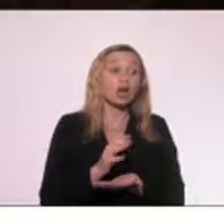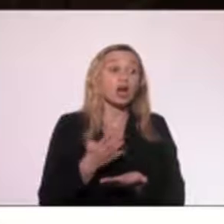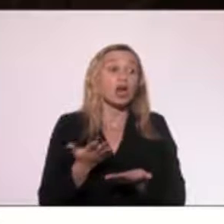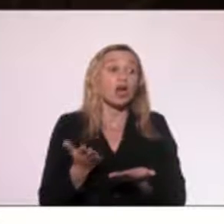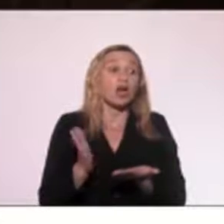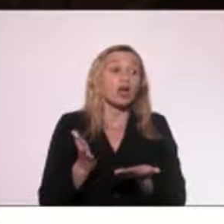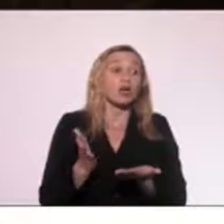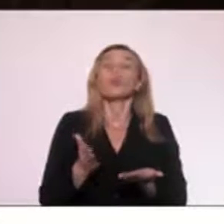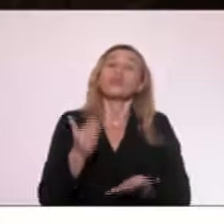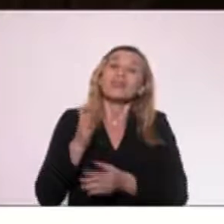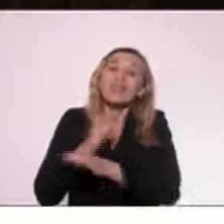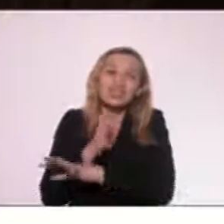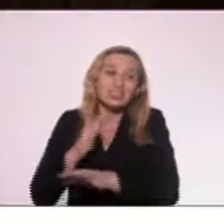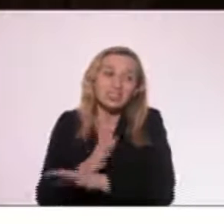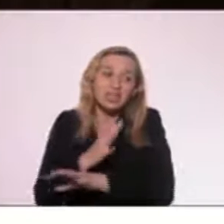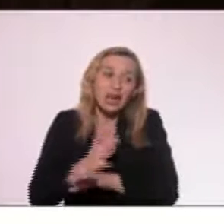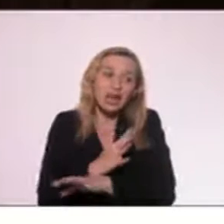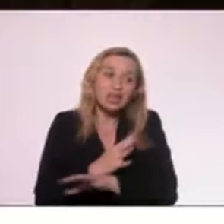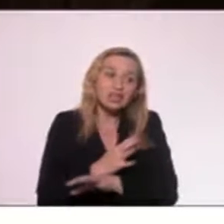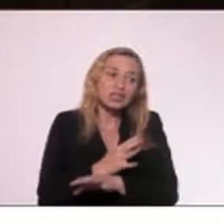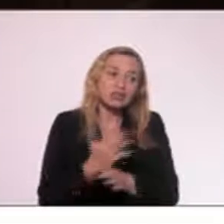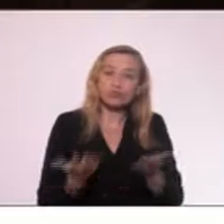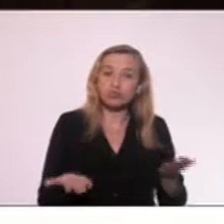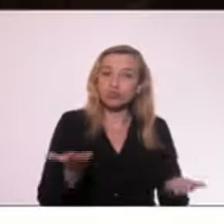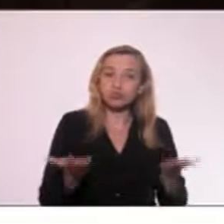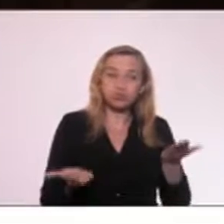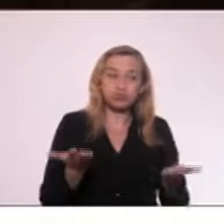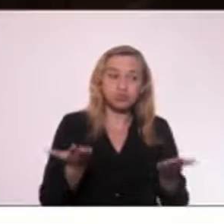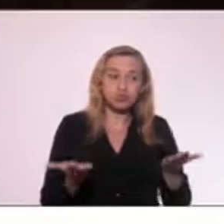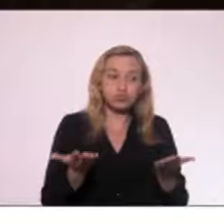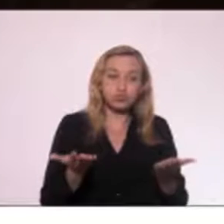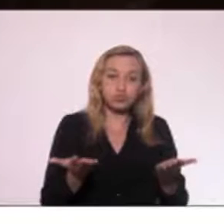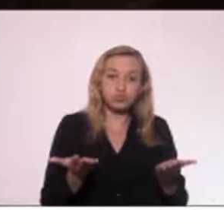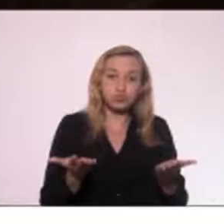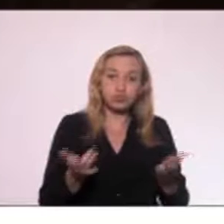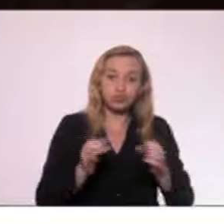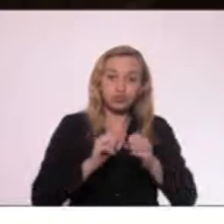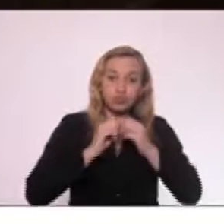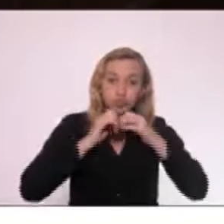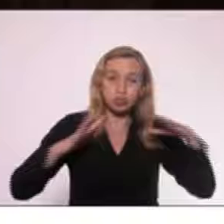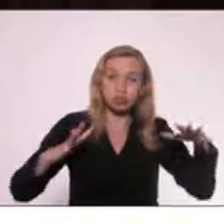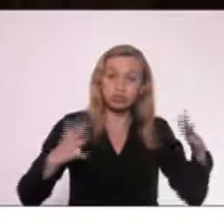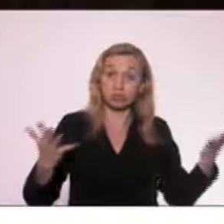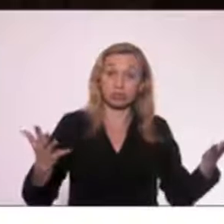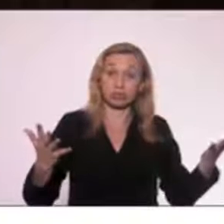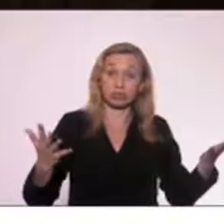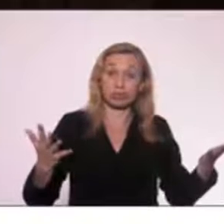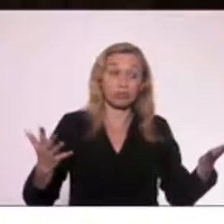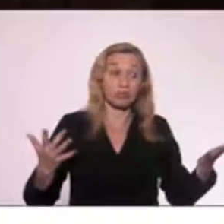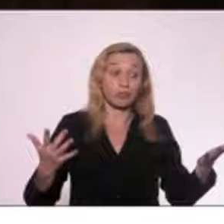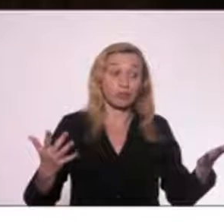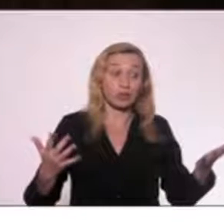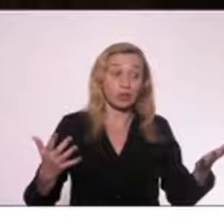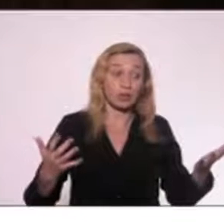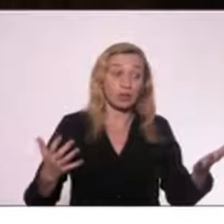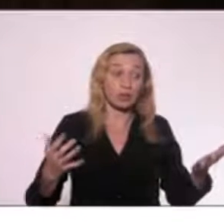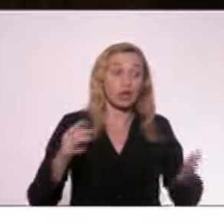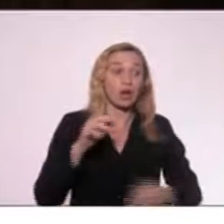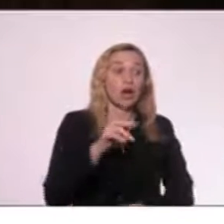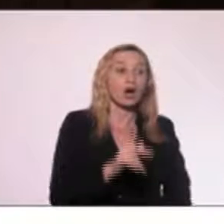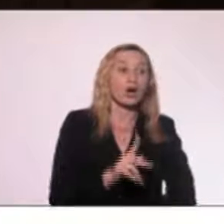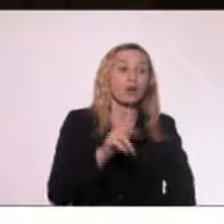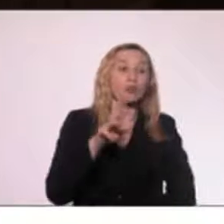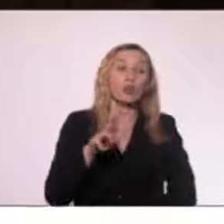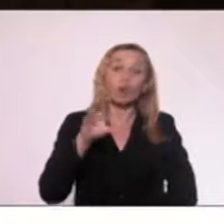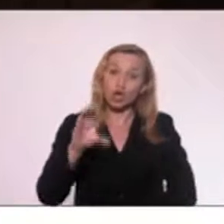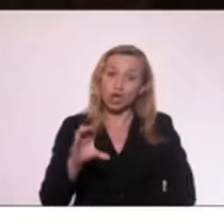cidade que larga as suas estruturas ao léu. Então, o desabamento da PUC